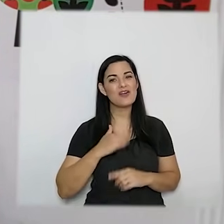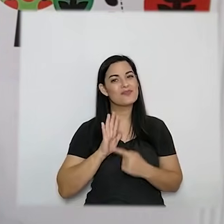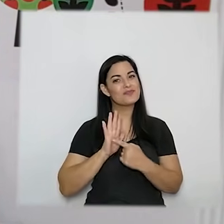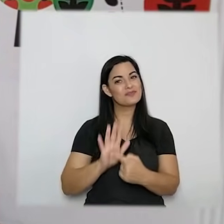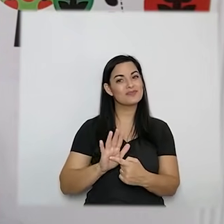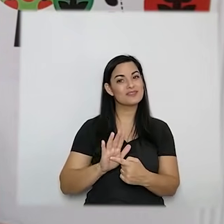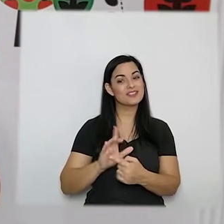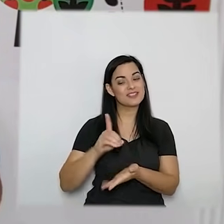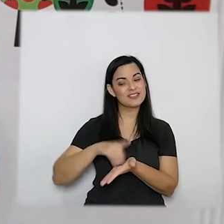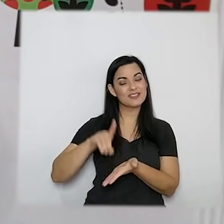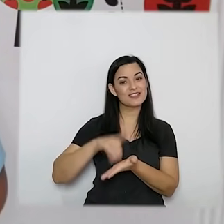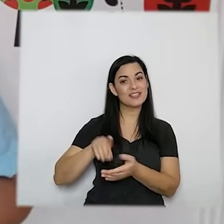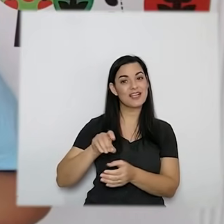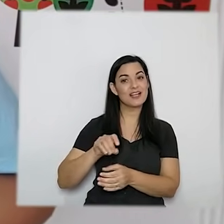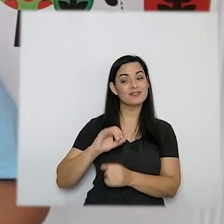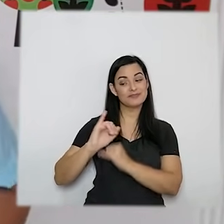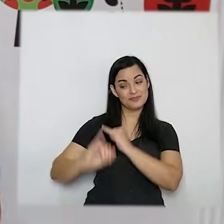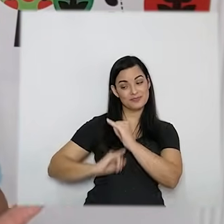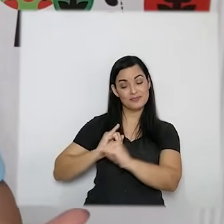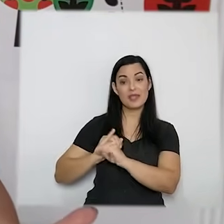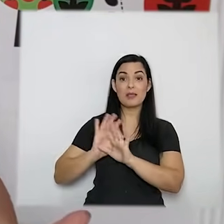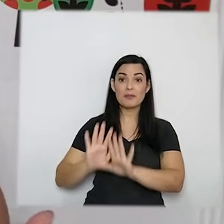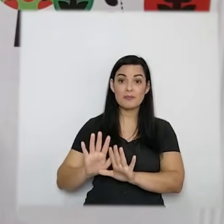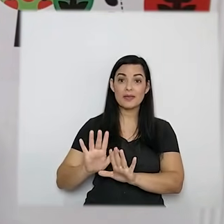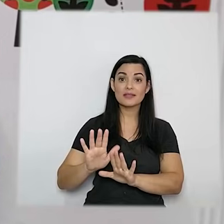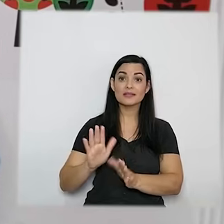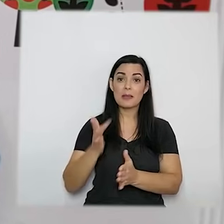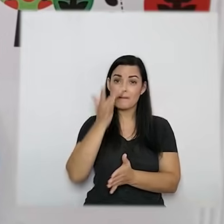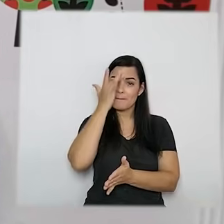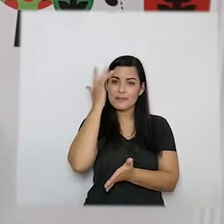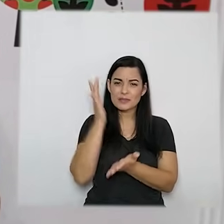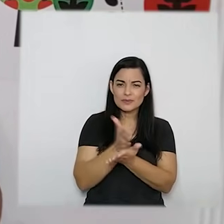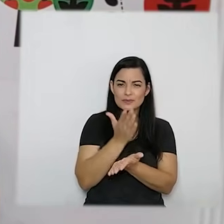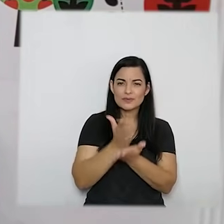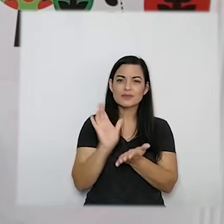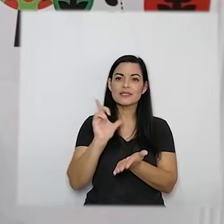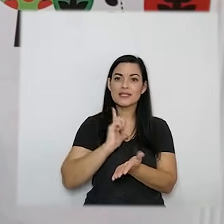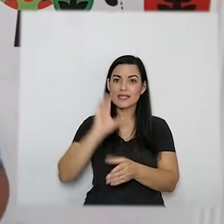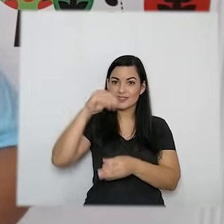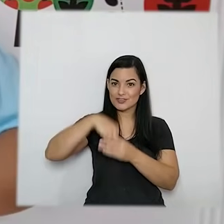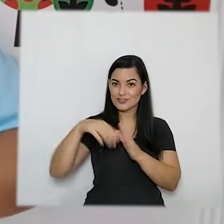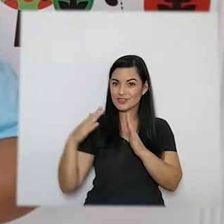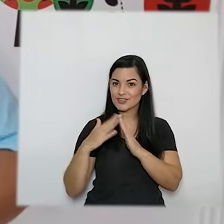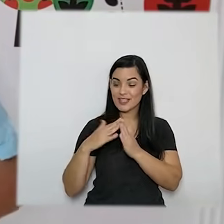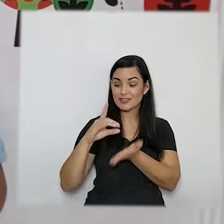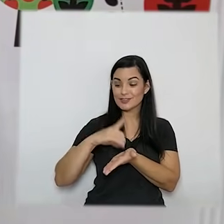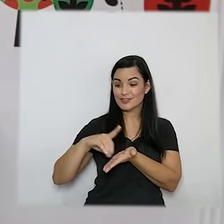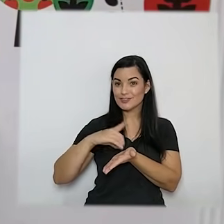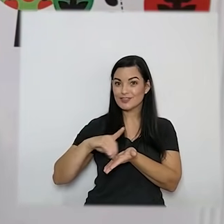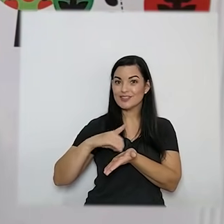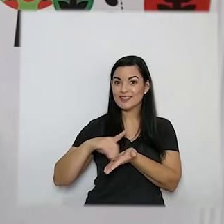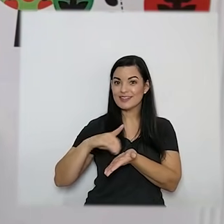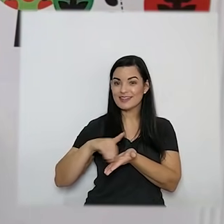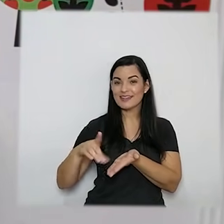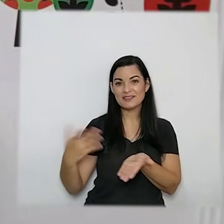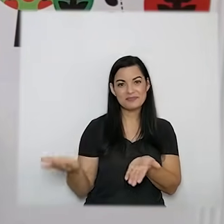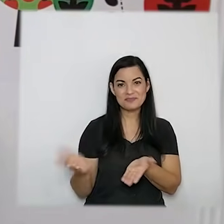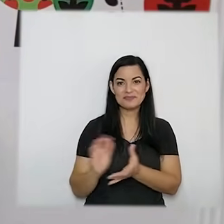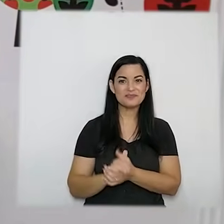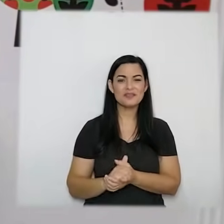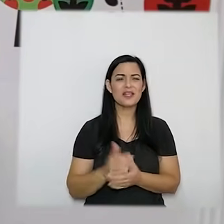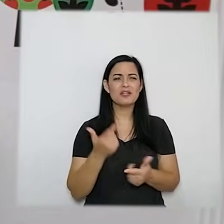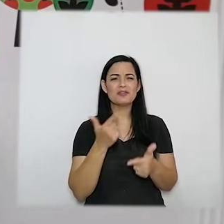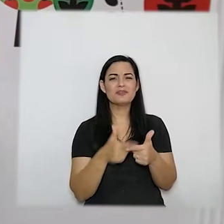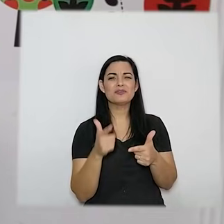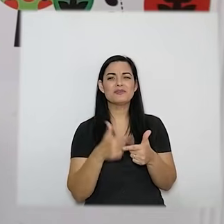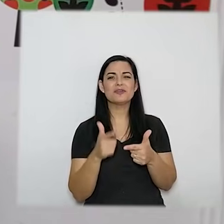dicionário online, mas algumas pessoas também têm o dicionário impresso. Não importa a forma